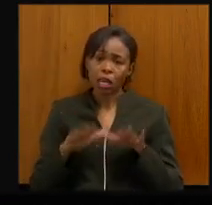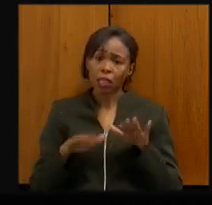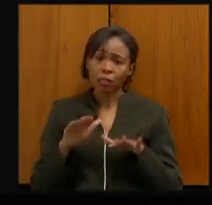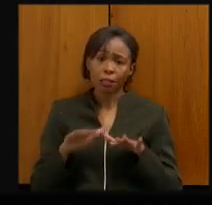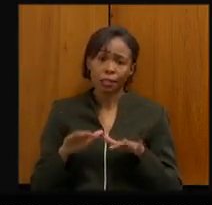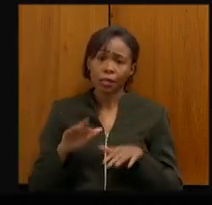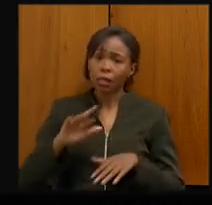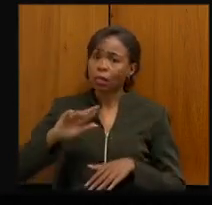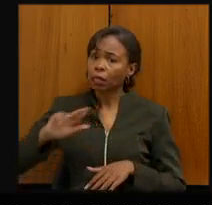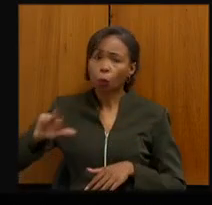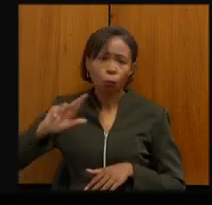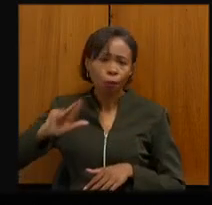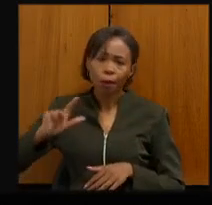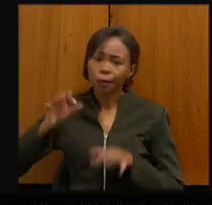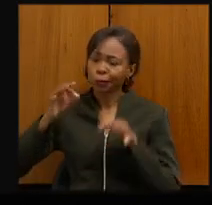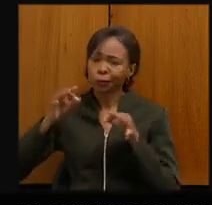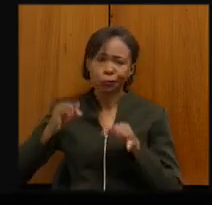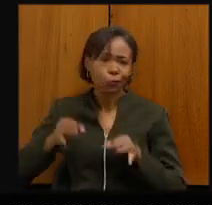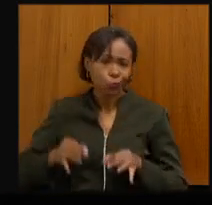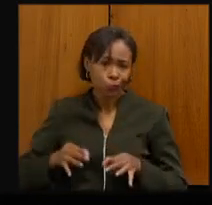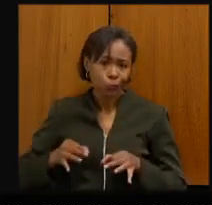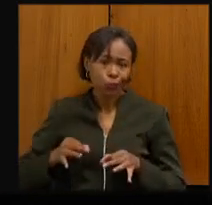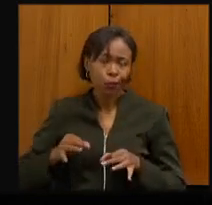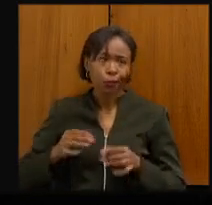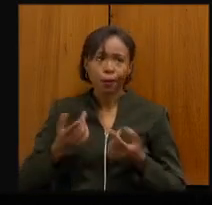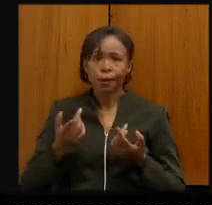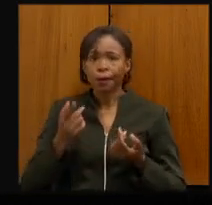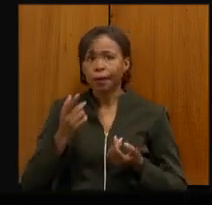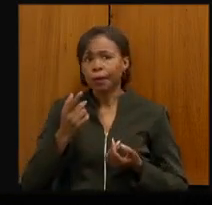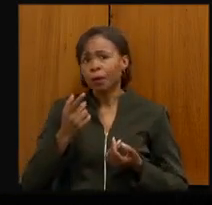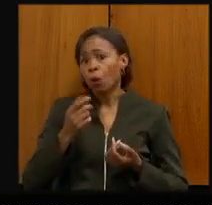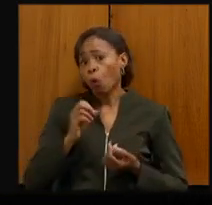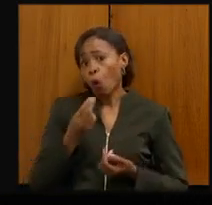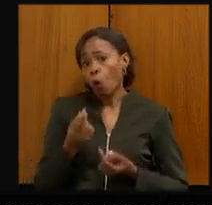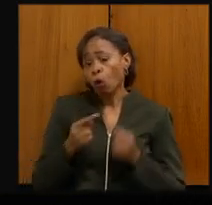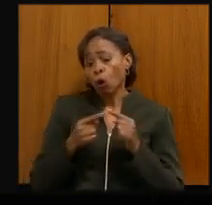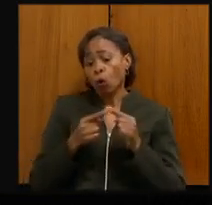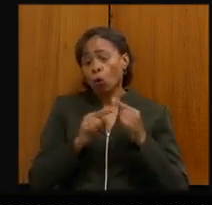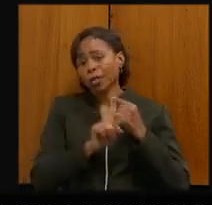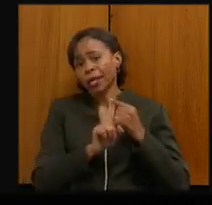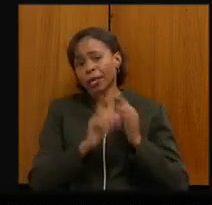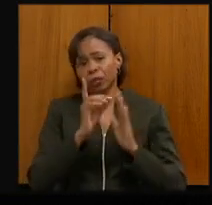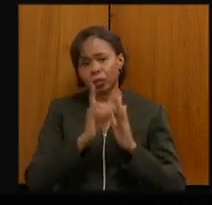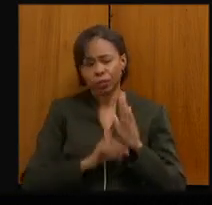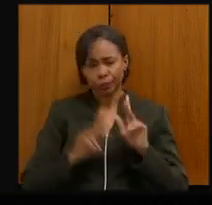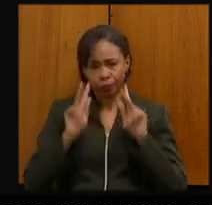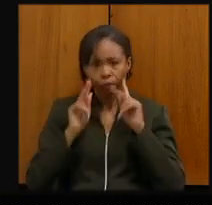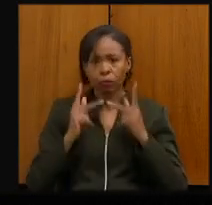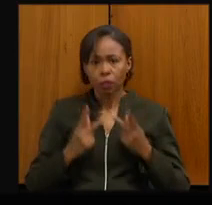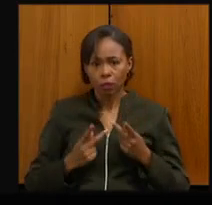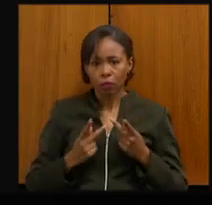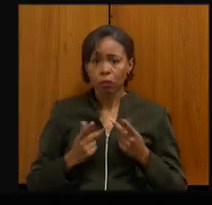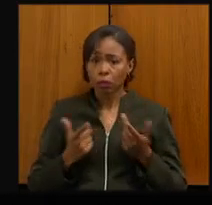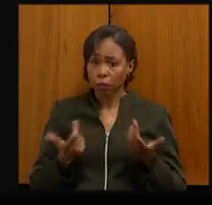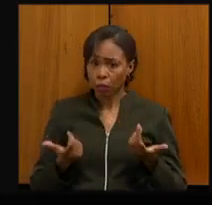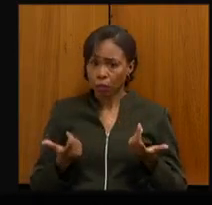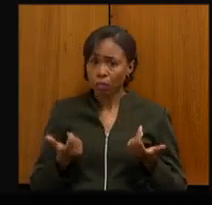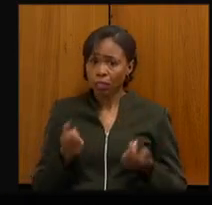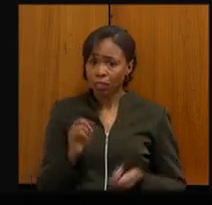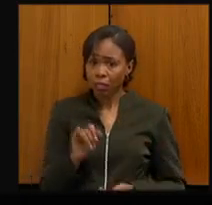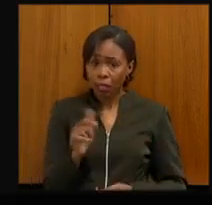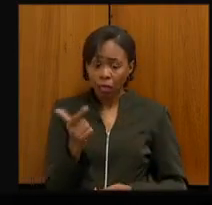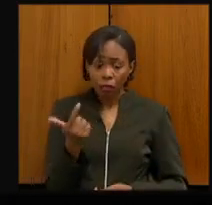sejam injustas gol que sejam descabidas né E que afronta os direitos humanos existem esses Passos né tem